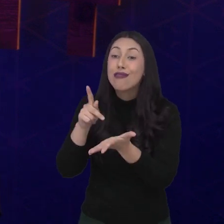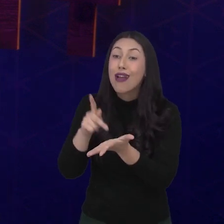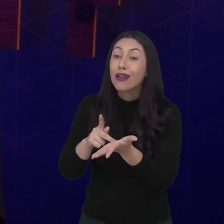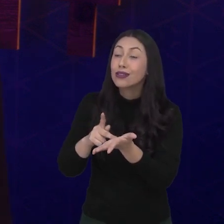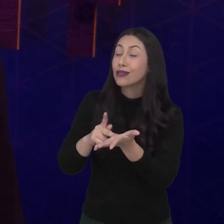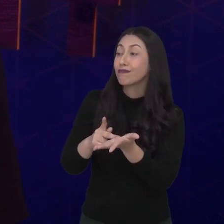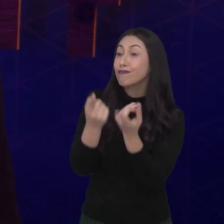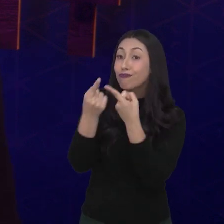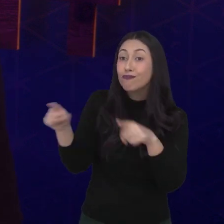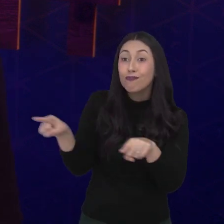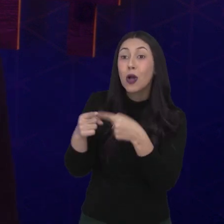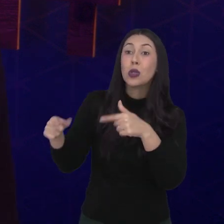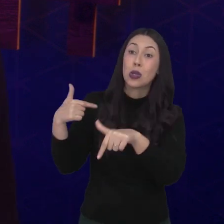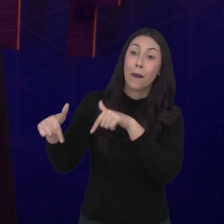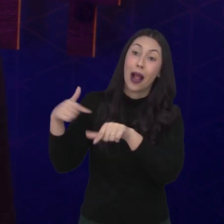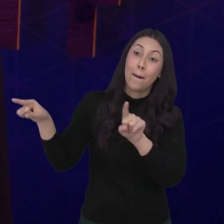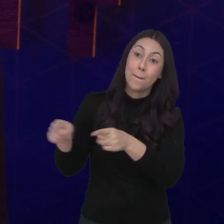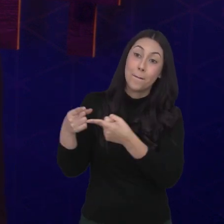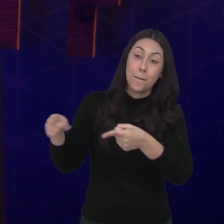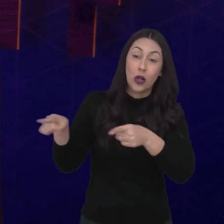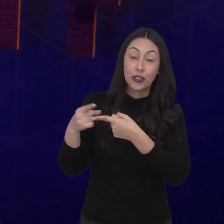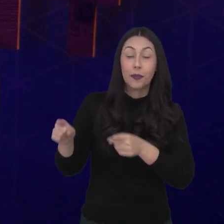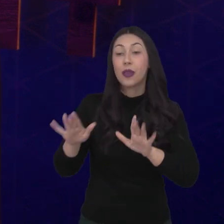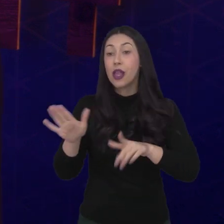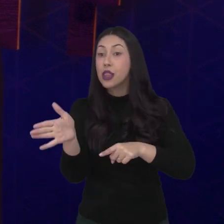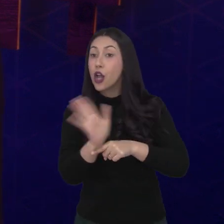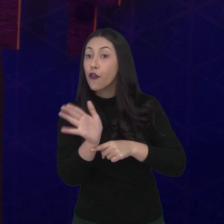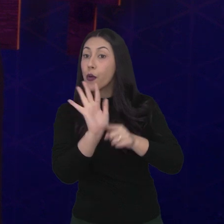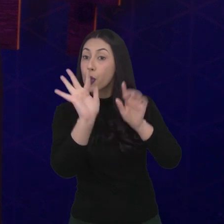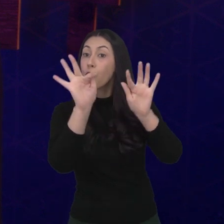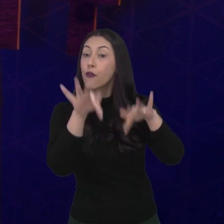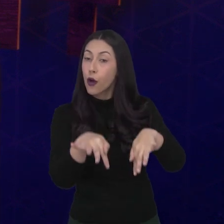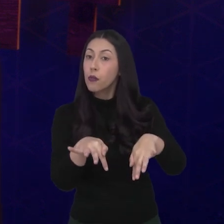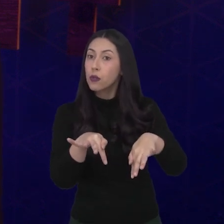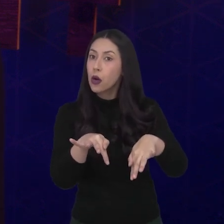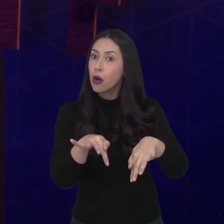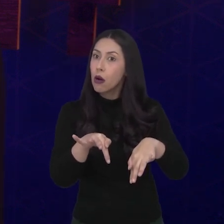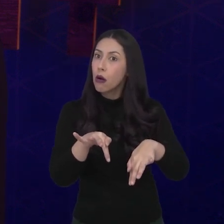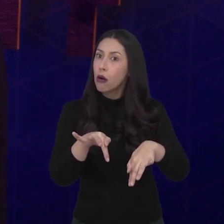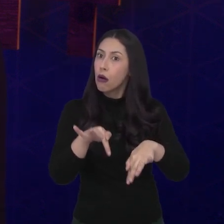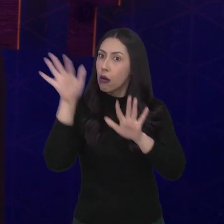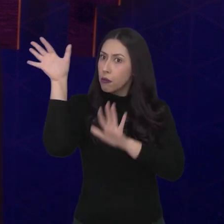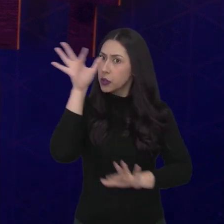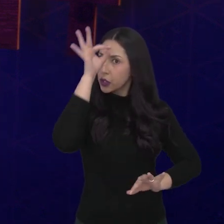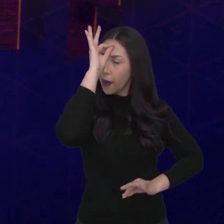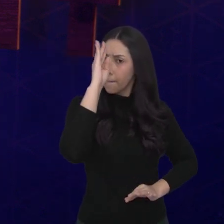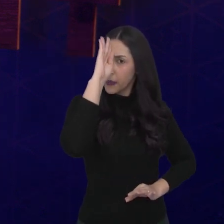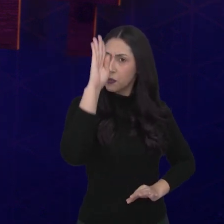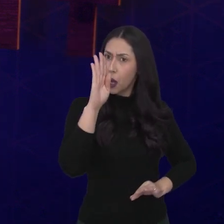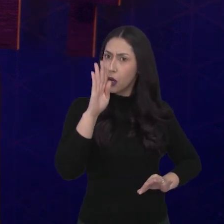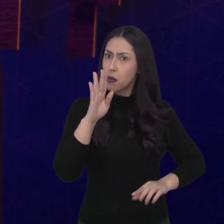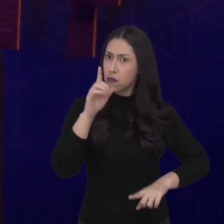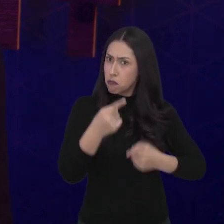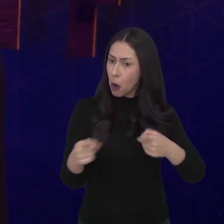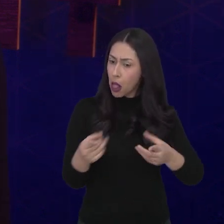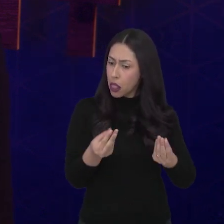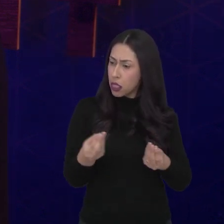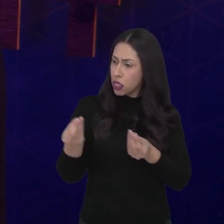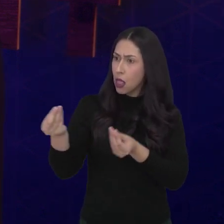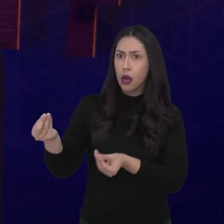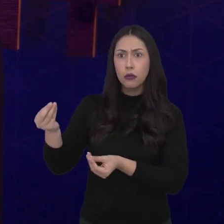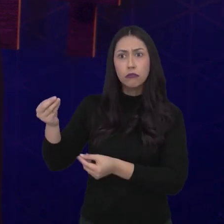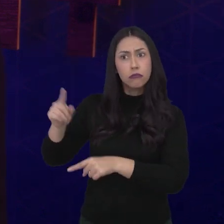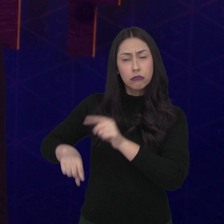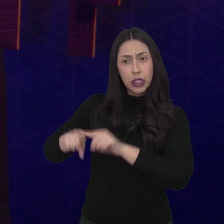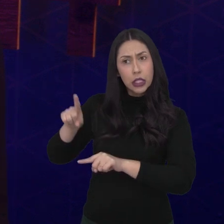no final do filme, o protagonista dá um instrumento pro pai dele e fala, não, agora você tem que ser músico,